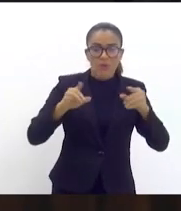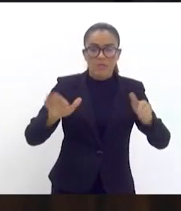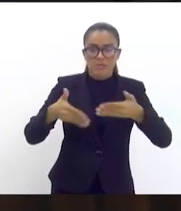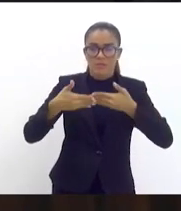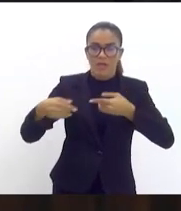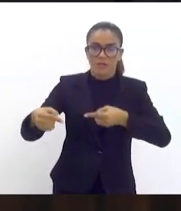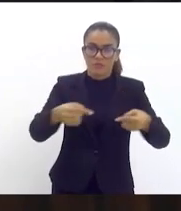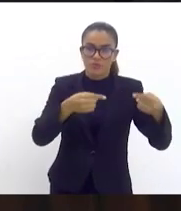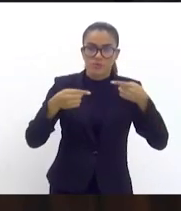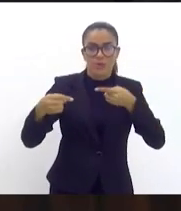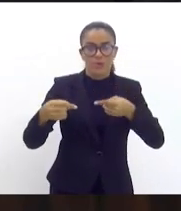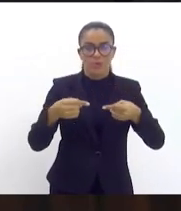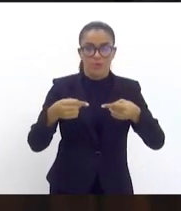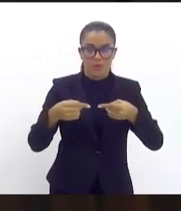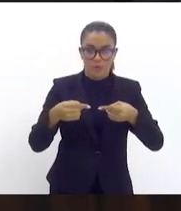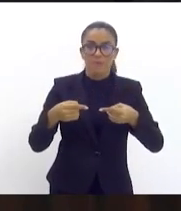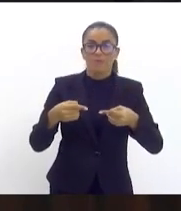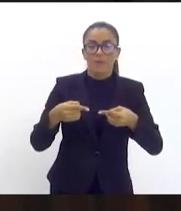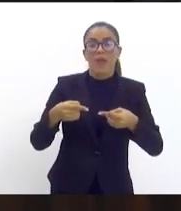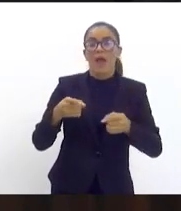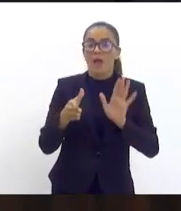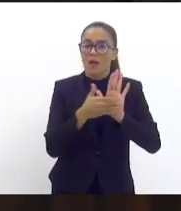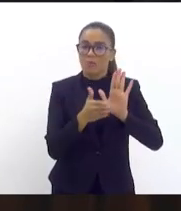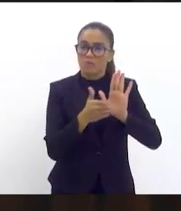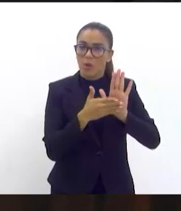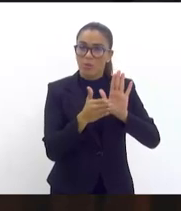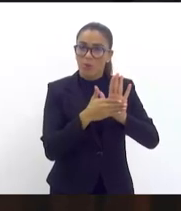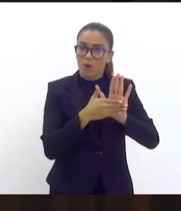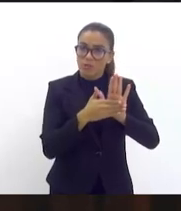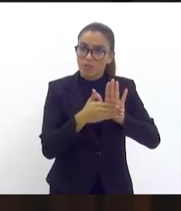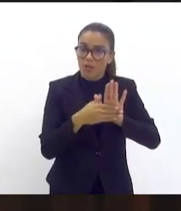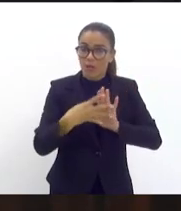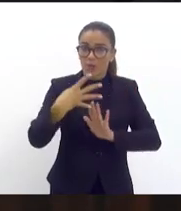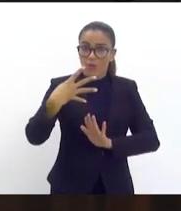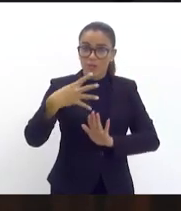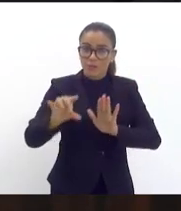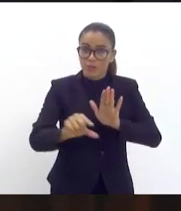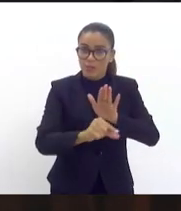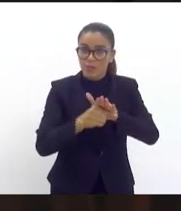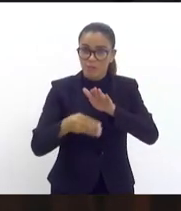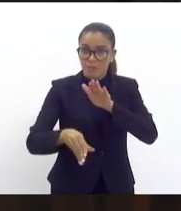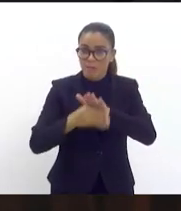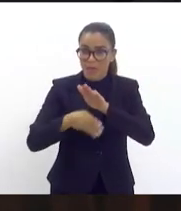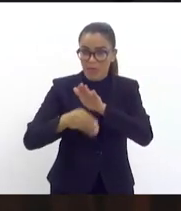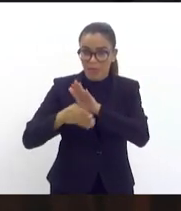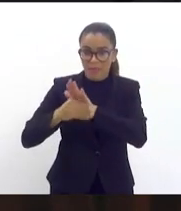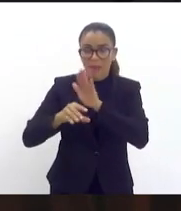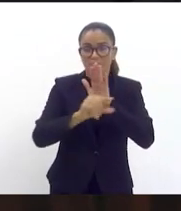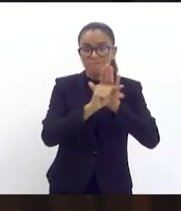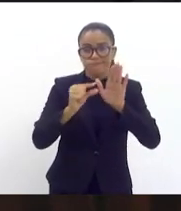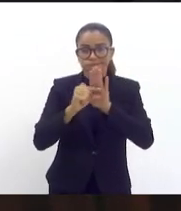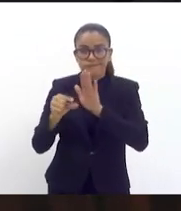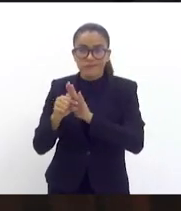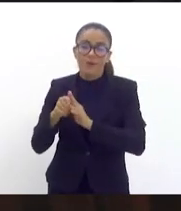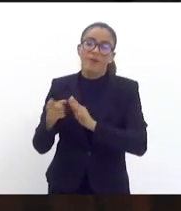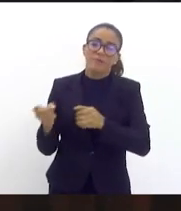encerrada a discussão. A presente proposta recebeu 4 emendas e retorna às comissões